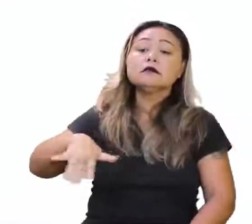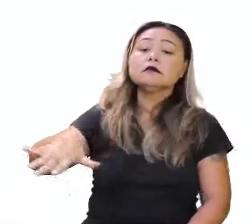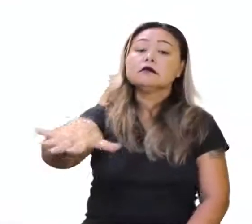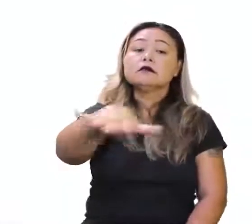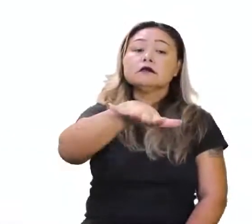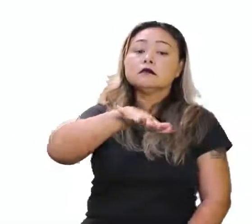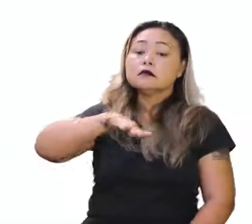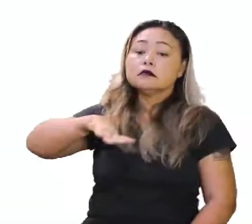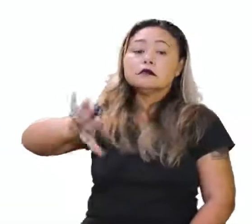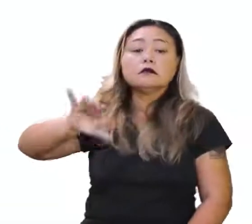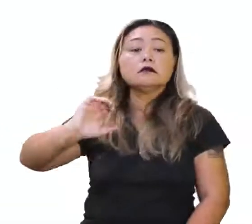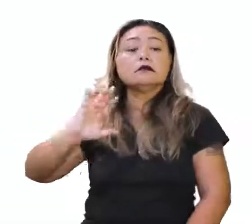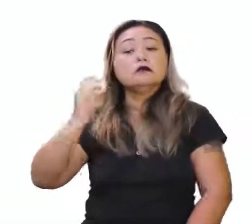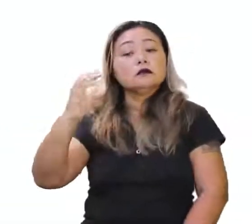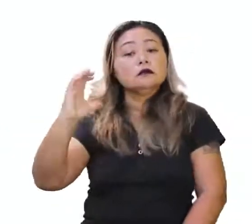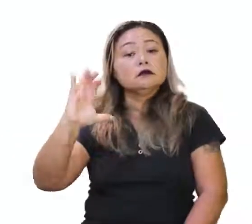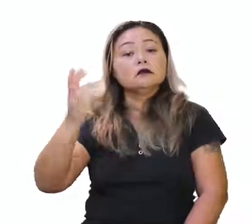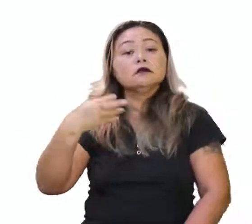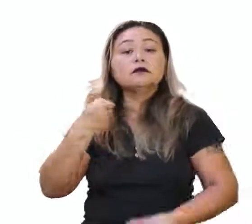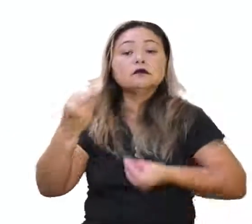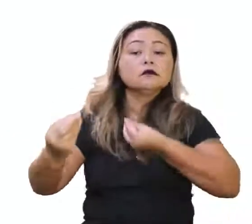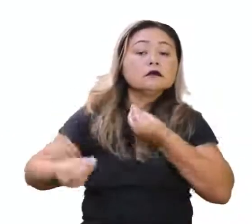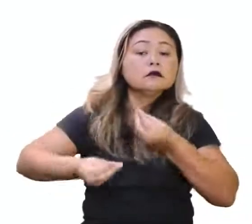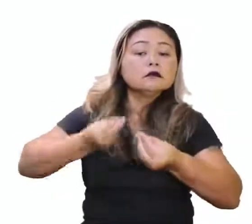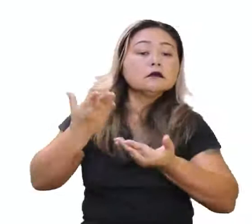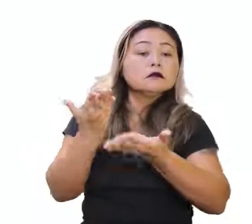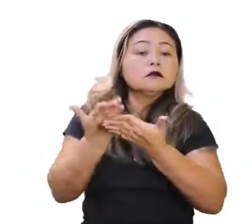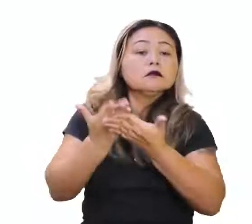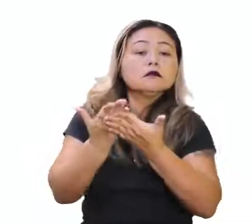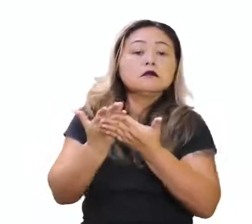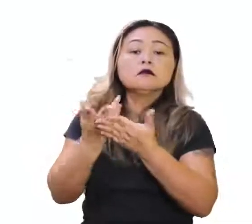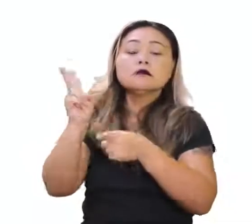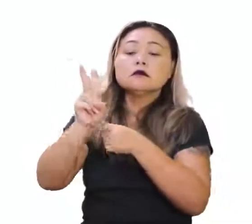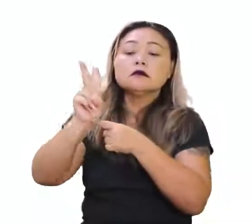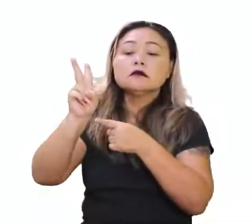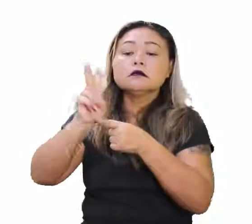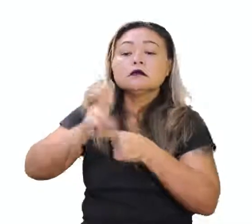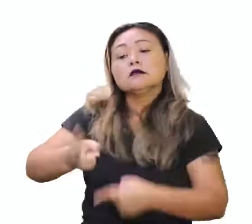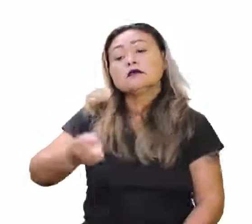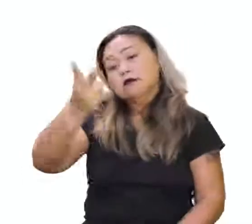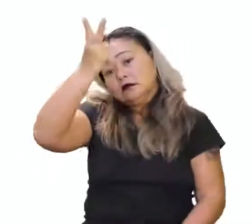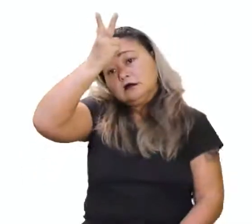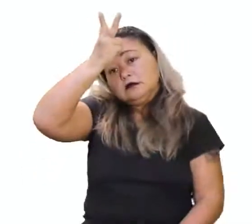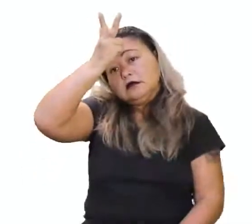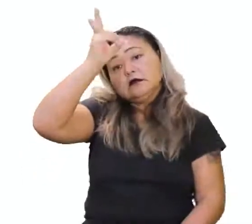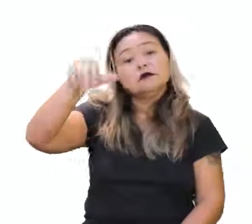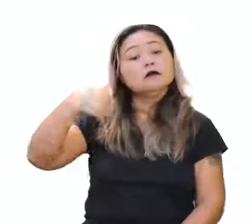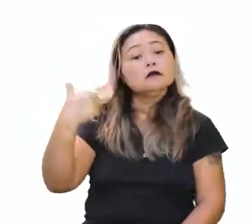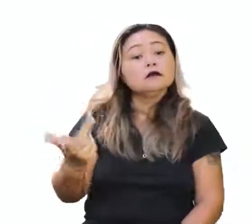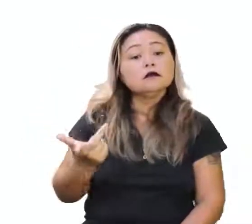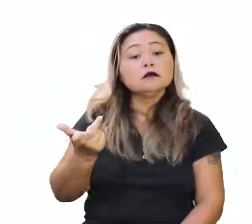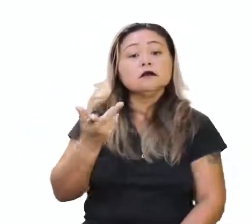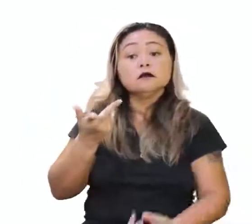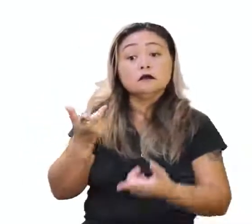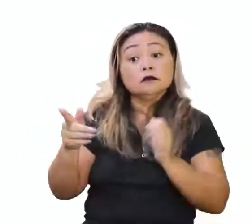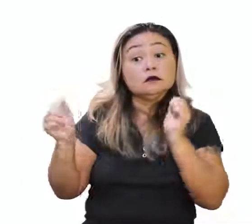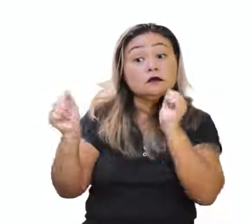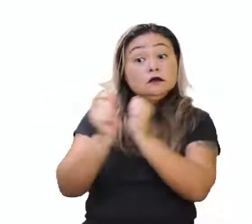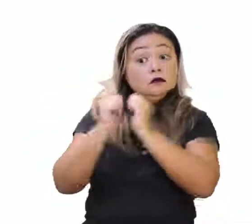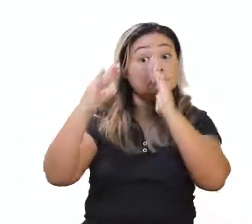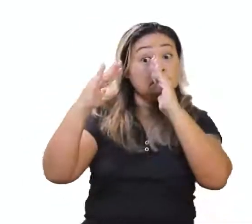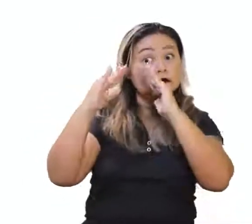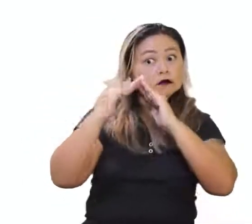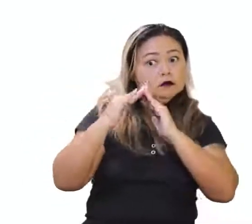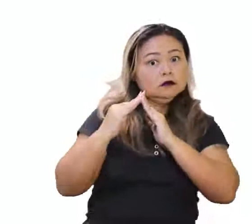Caprinocultura é a parte da ciência que trata do estudo e de criações de cabras